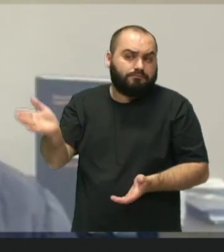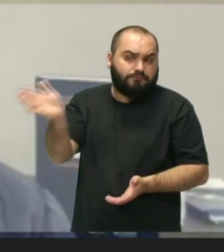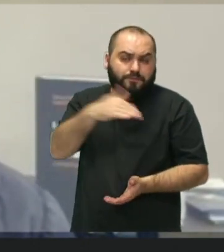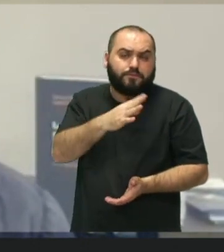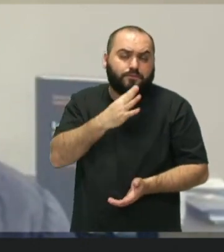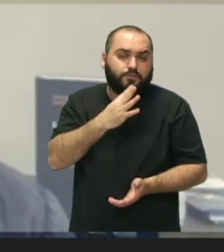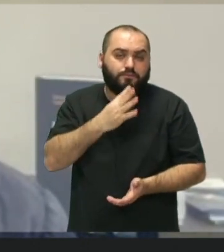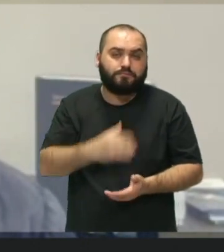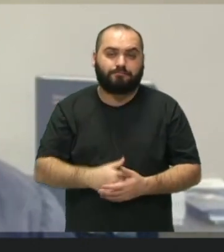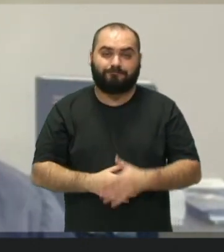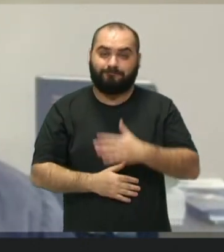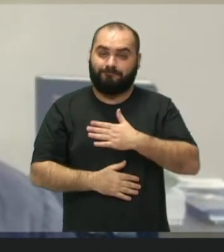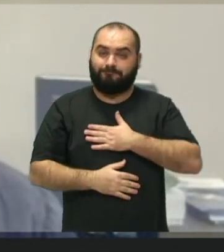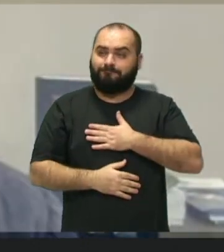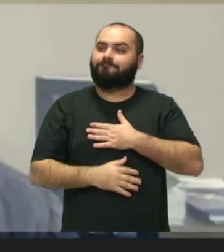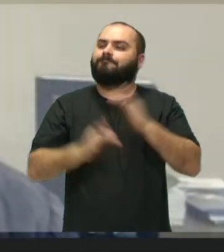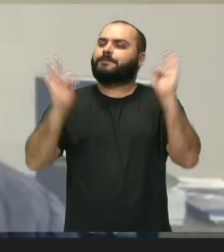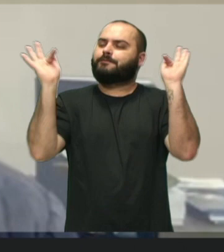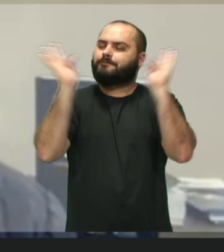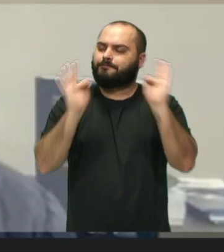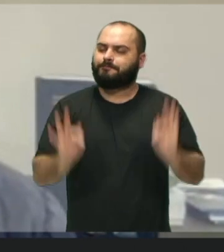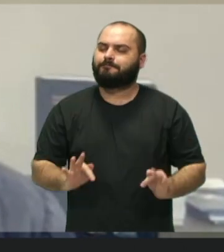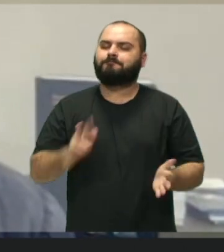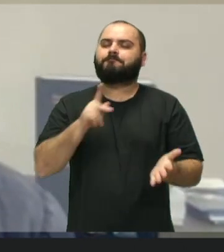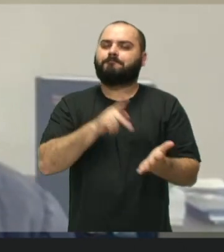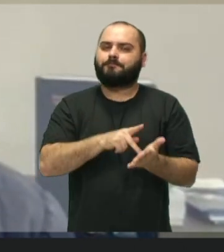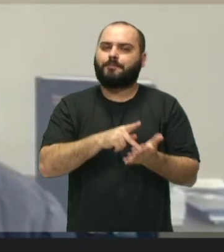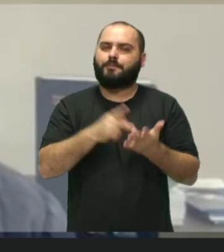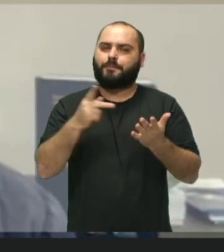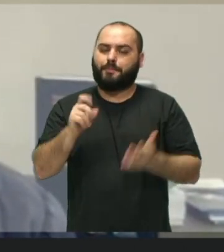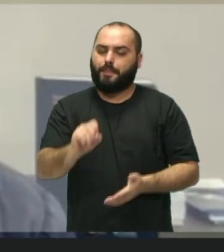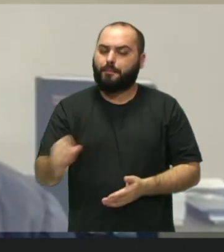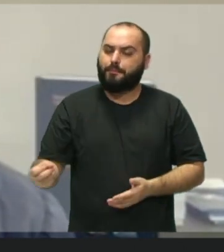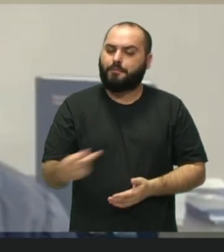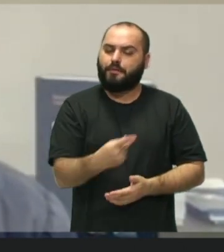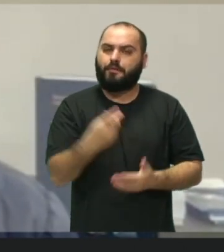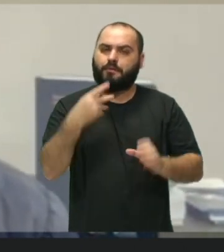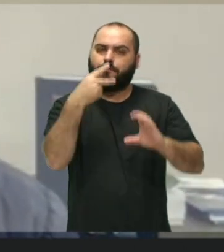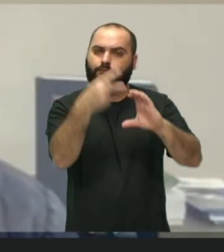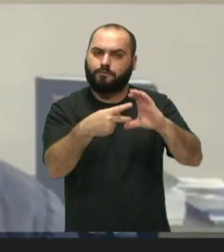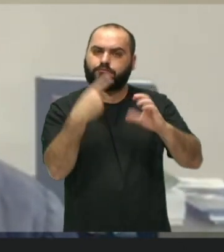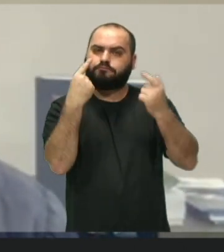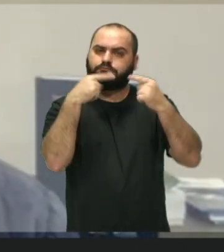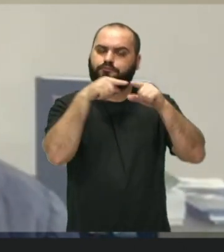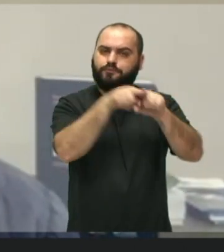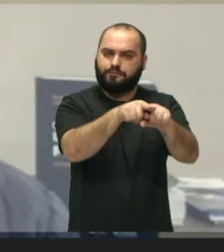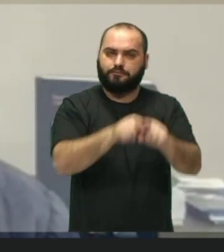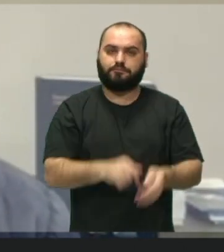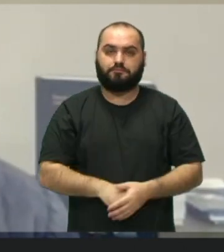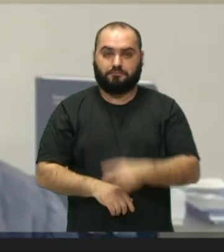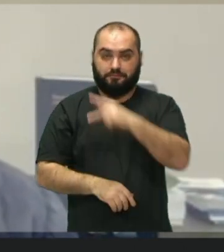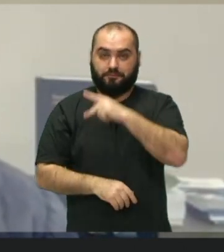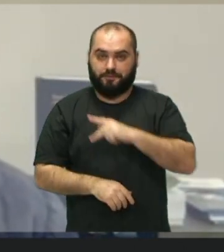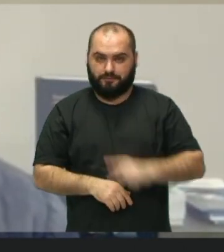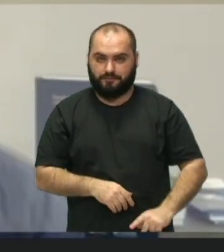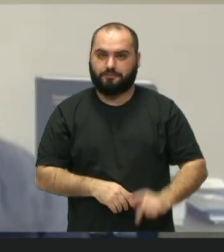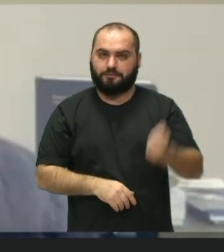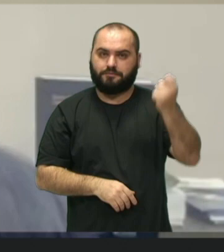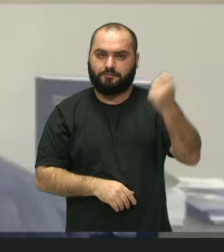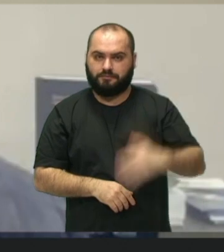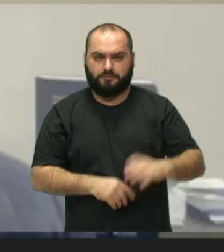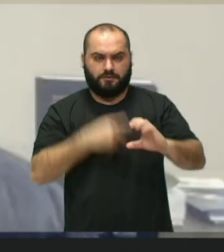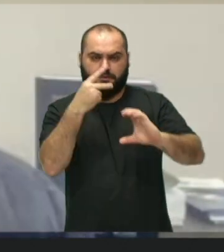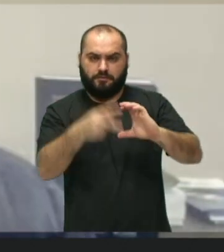fiquei muito feliz, inclusive, com a oportunidade que a Câmara está dando. Realmente, como disse o presidente, né? A Câmara é a